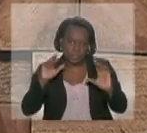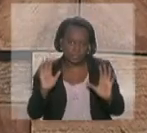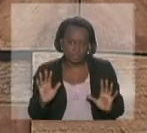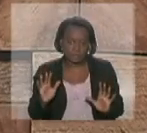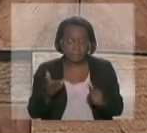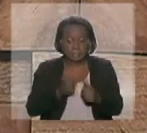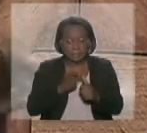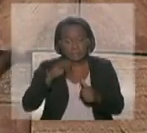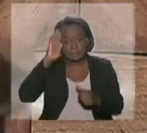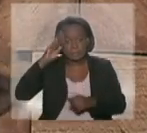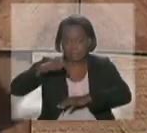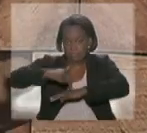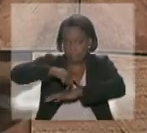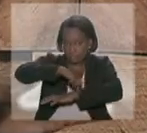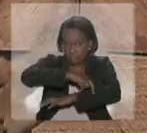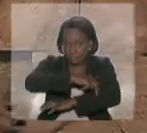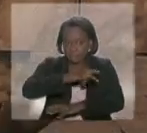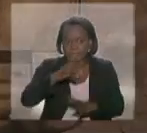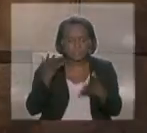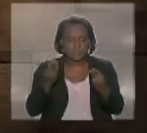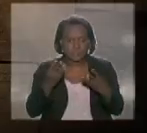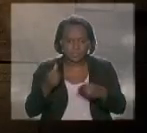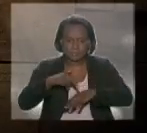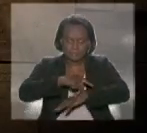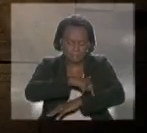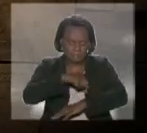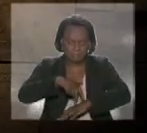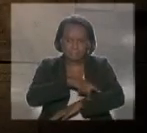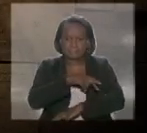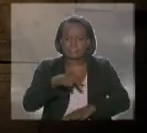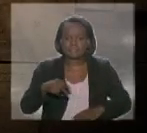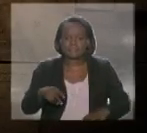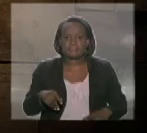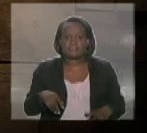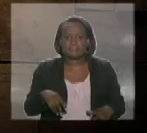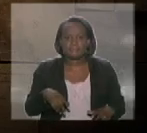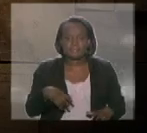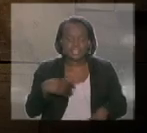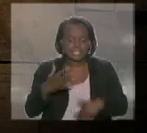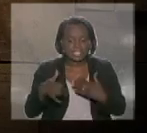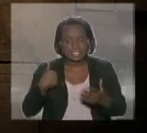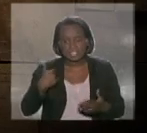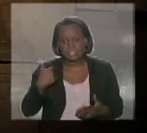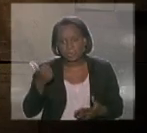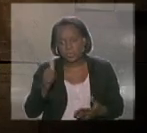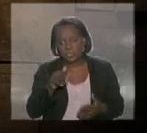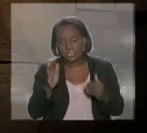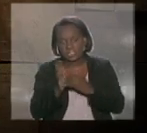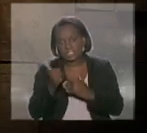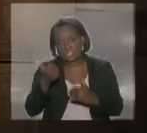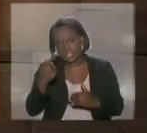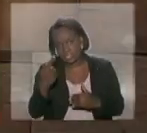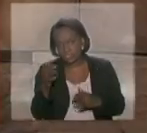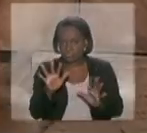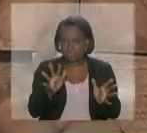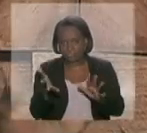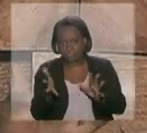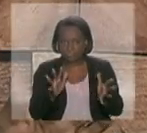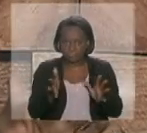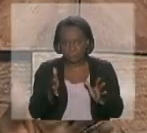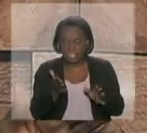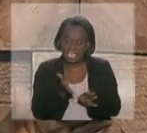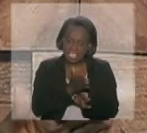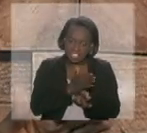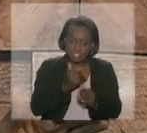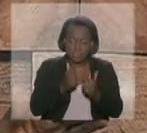depois era mais passarela mesmo eu fiz muita passarela ao longo assim dos 11 aos 17 assim